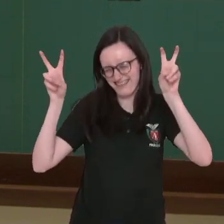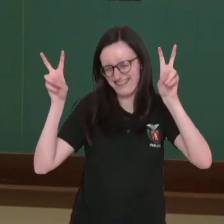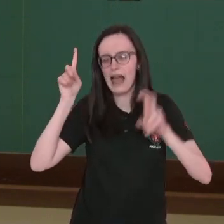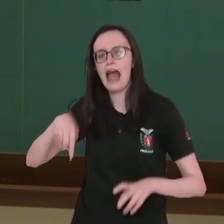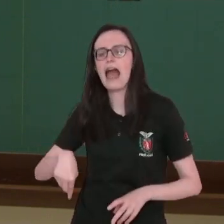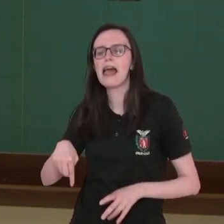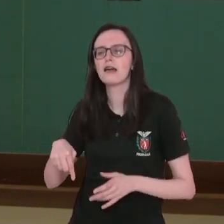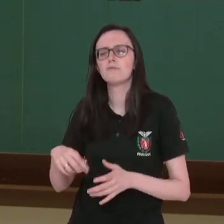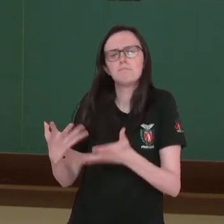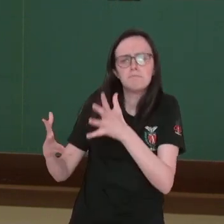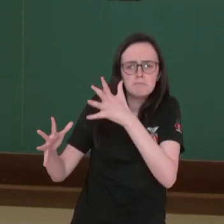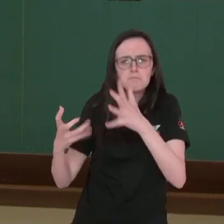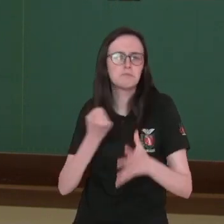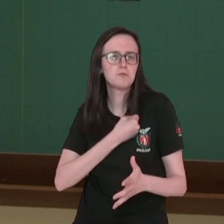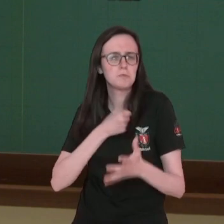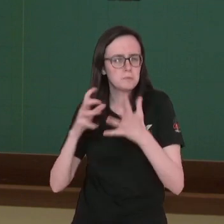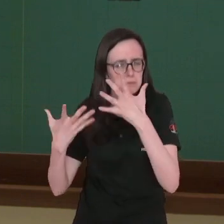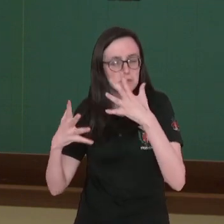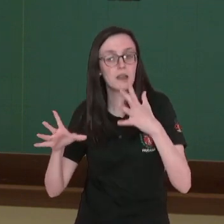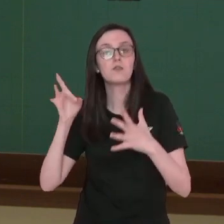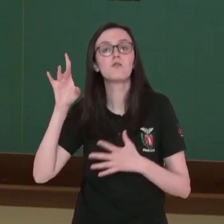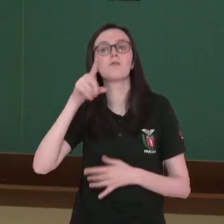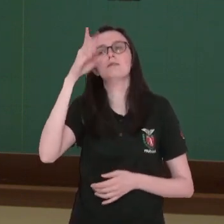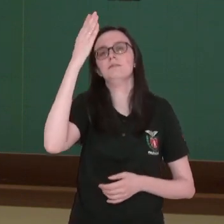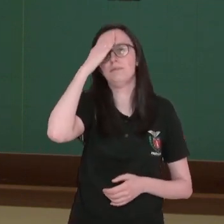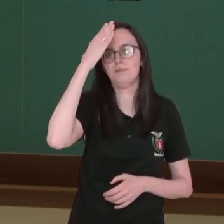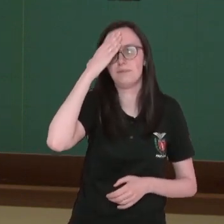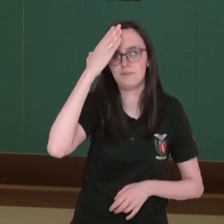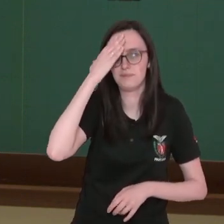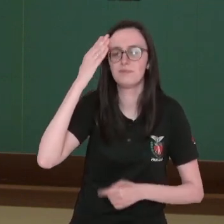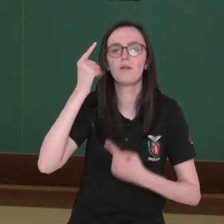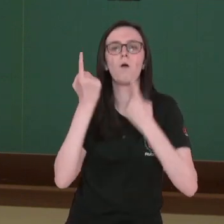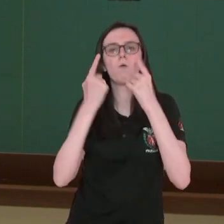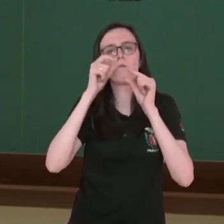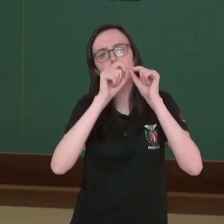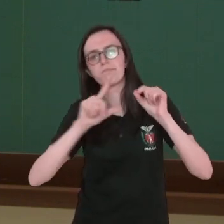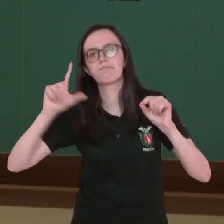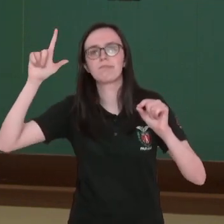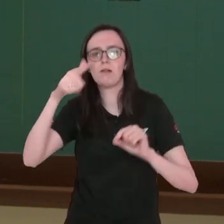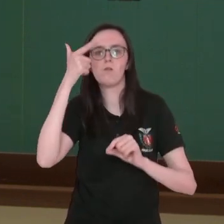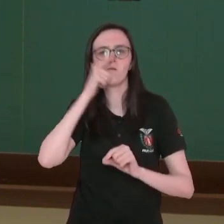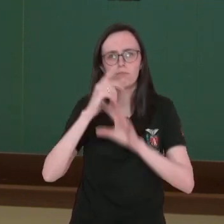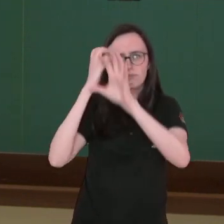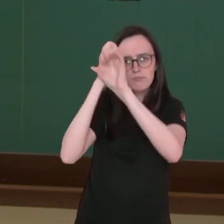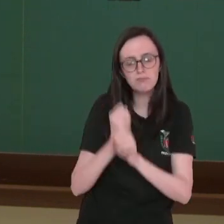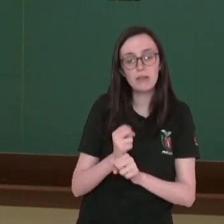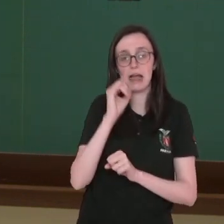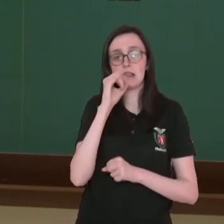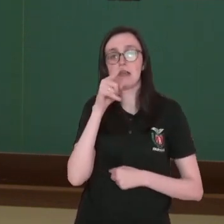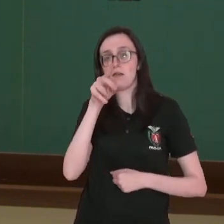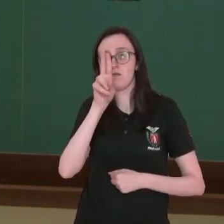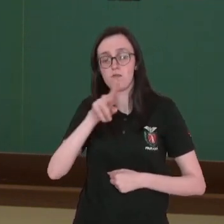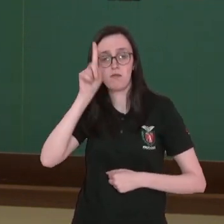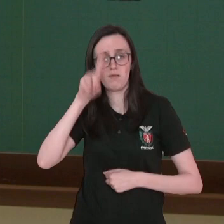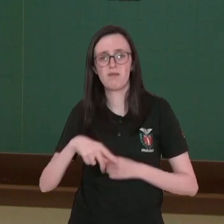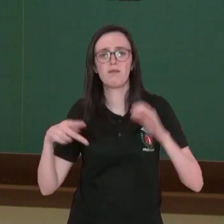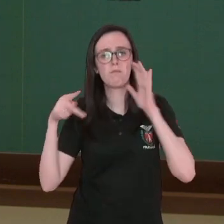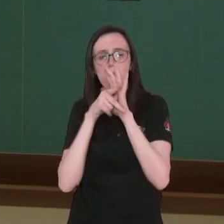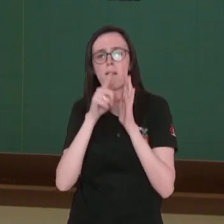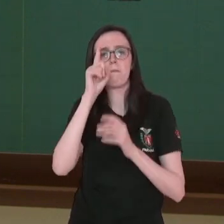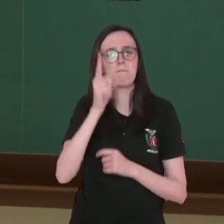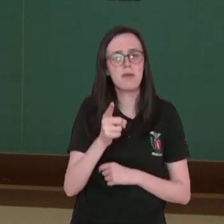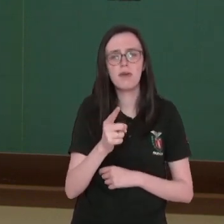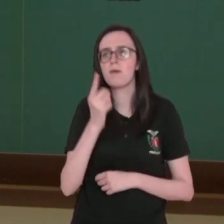valor estimado. Ele serve só para você saber em qual escala você está medindo. Se você está medindo na casa do 1000,